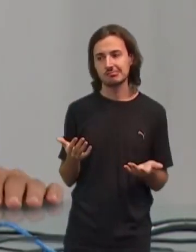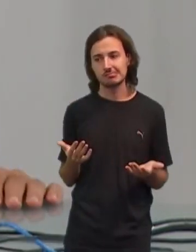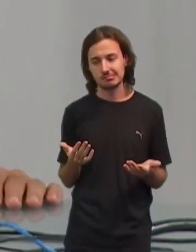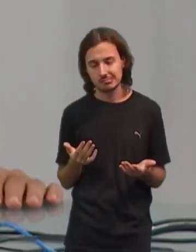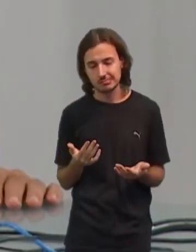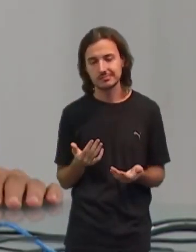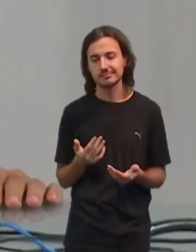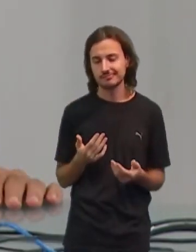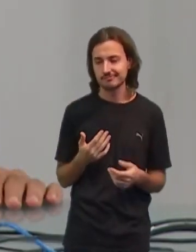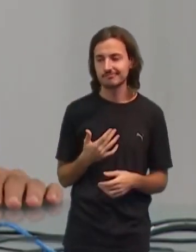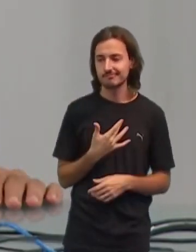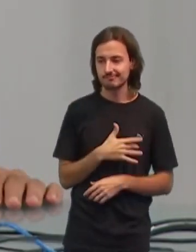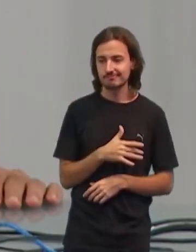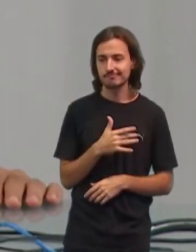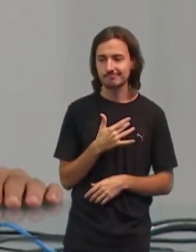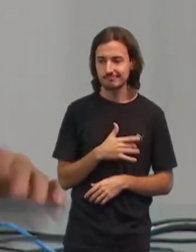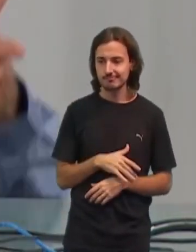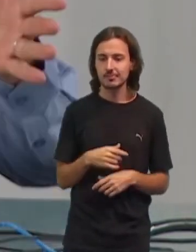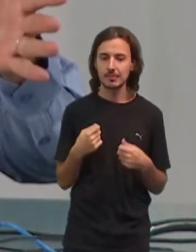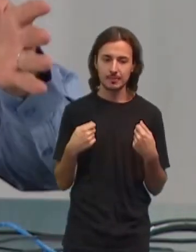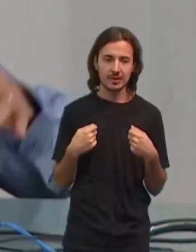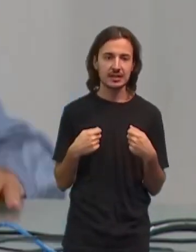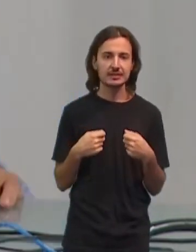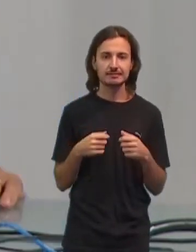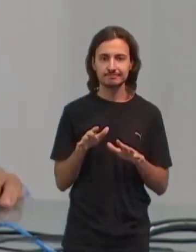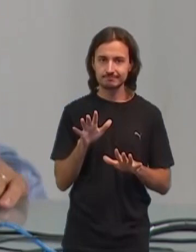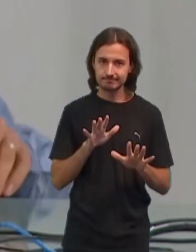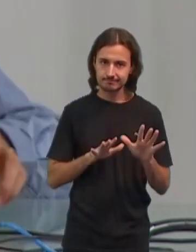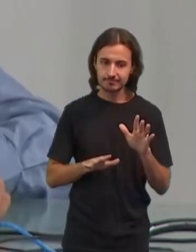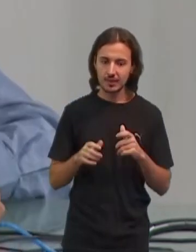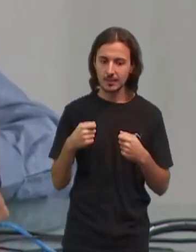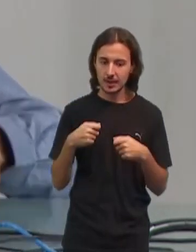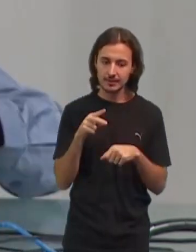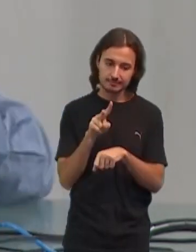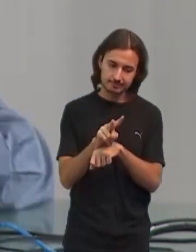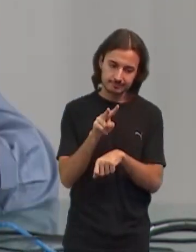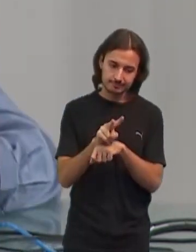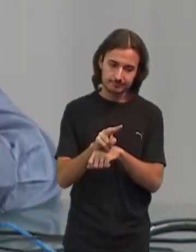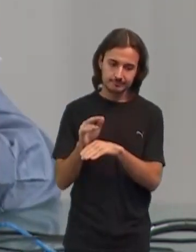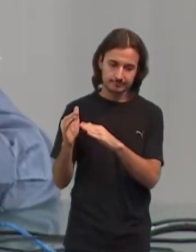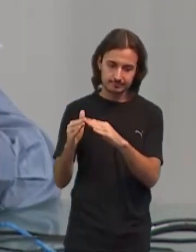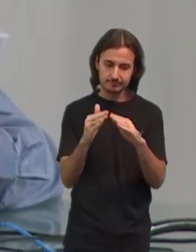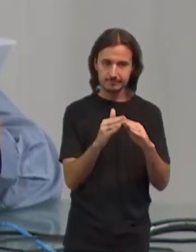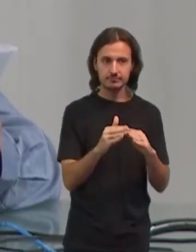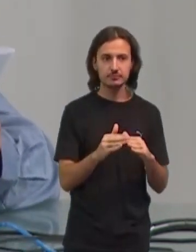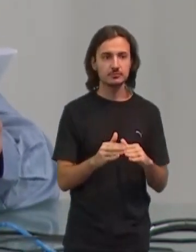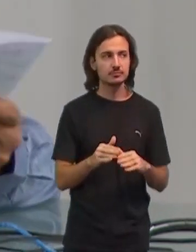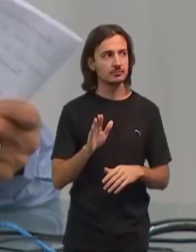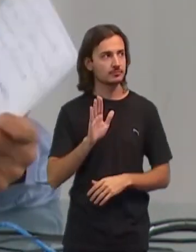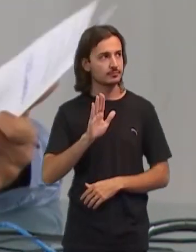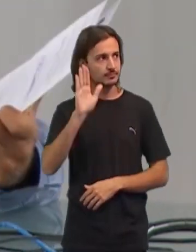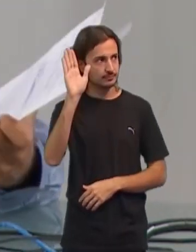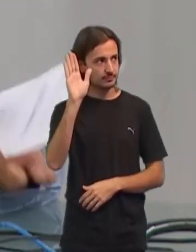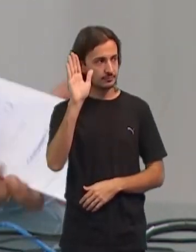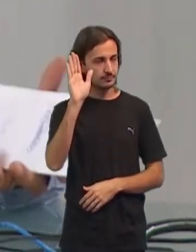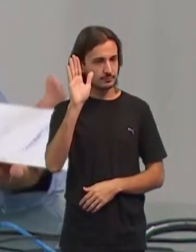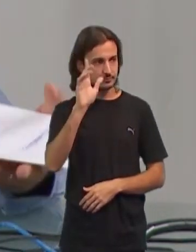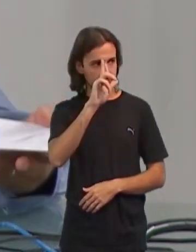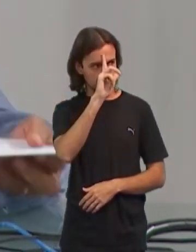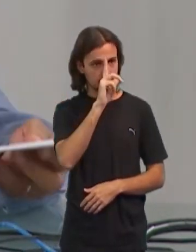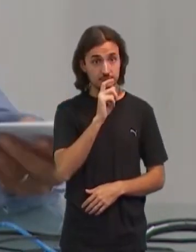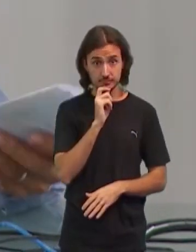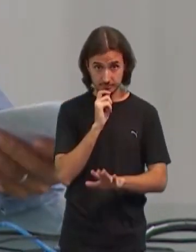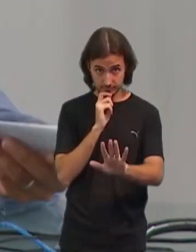definição e a gente precisa ter esses cuidados, né? Então, parabéns aí pela sua manifestação. Pela ordem. Vou dar pela ordem, a vereadora Laís Perro